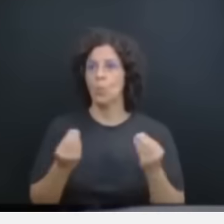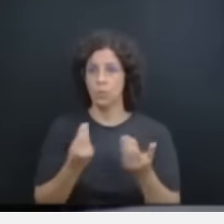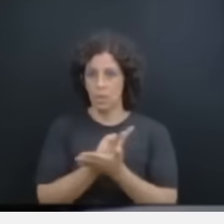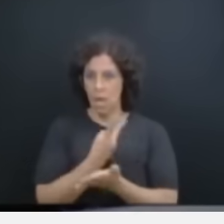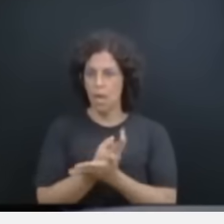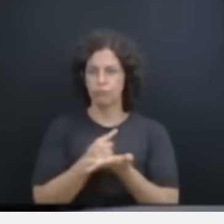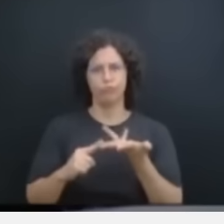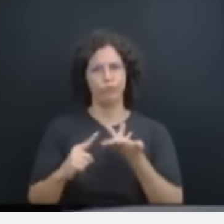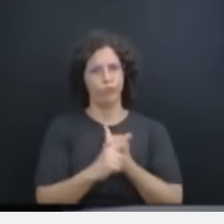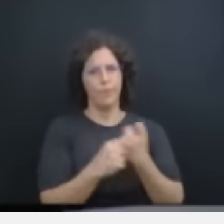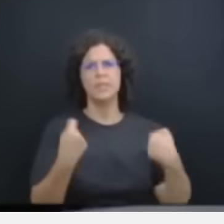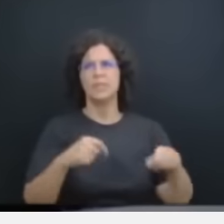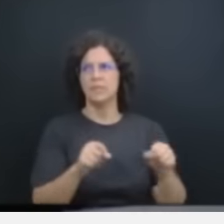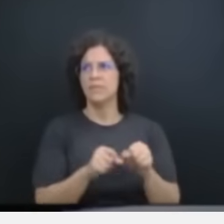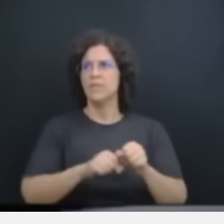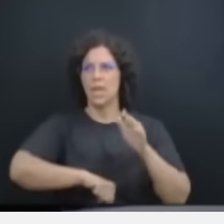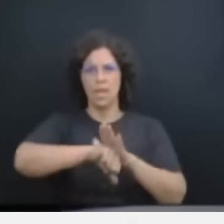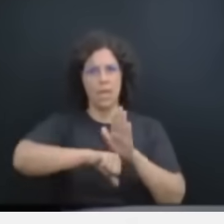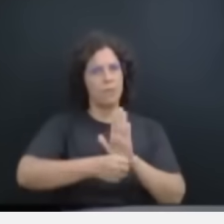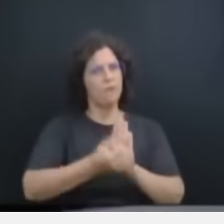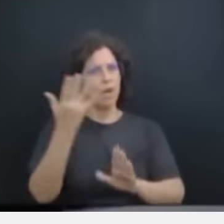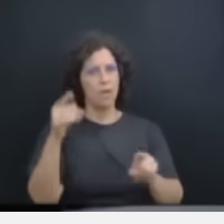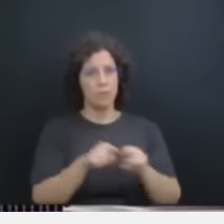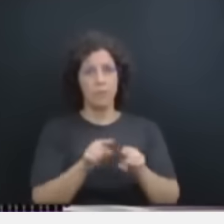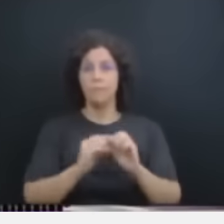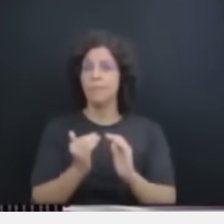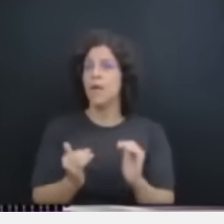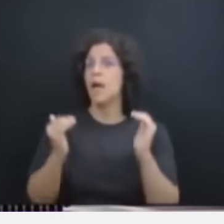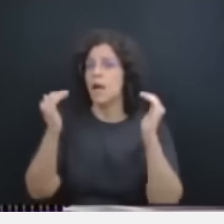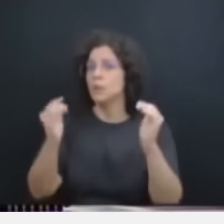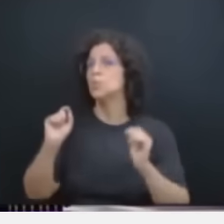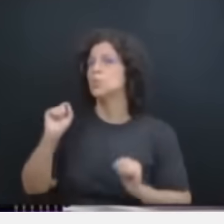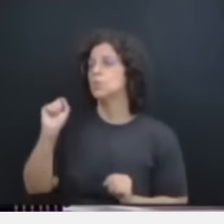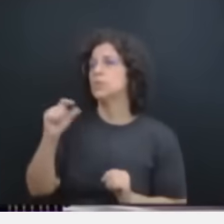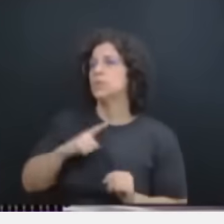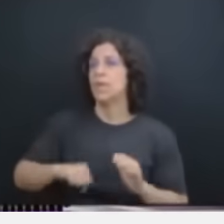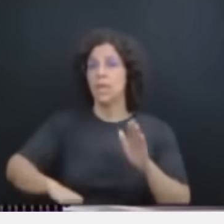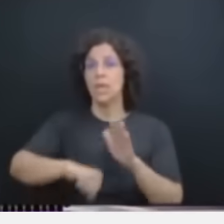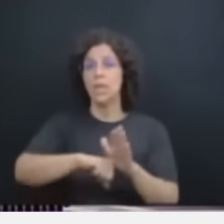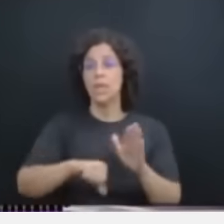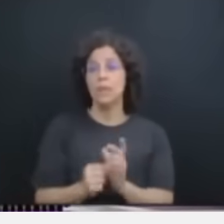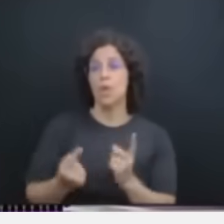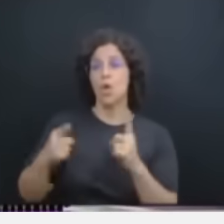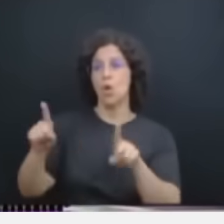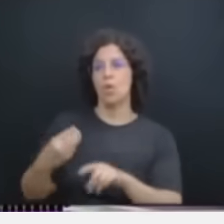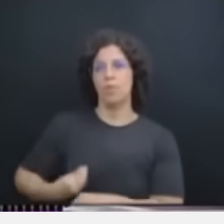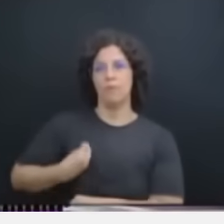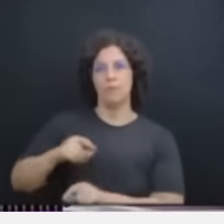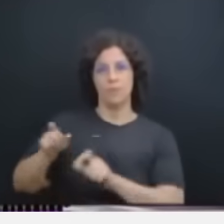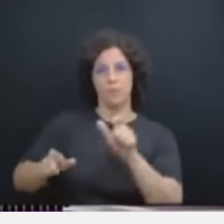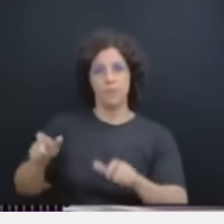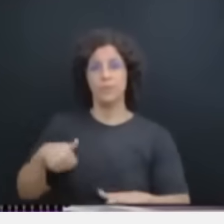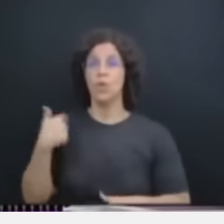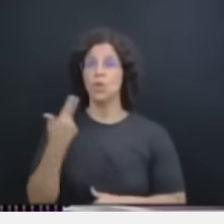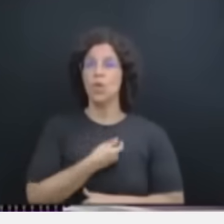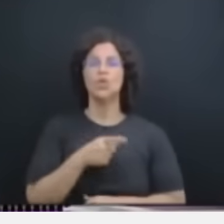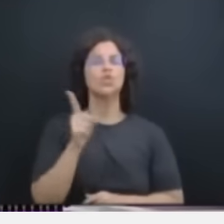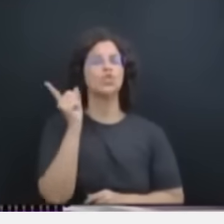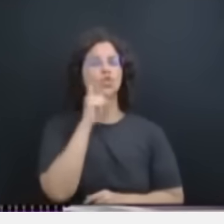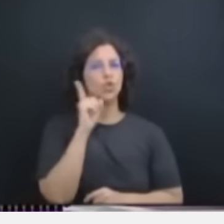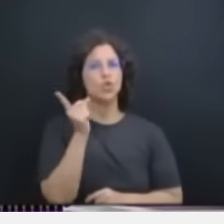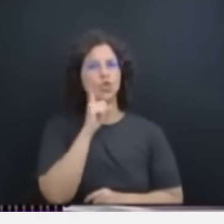delitos muitos crimes sobretudo crimes contra a vida esses que nós